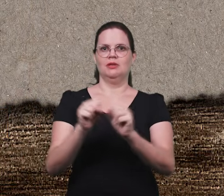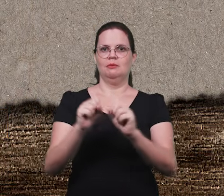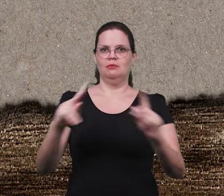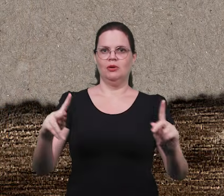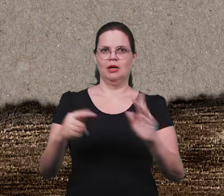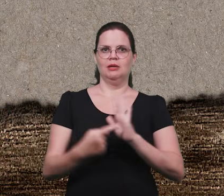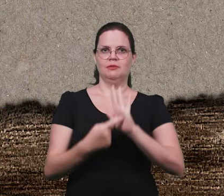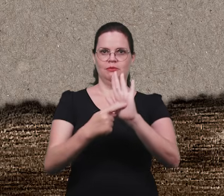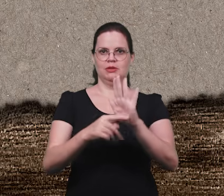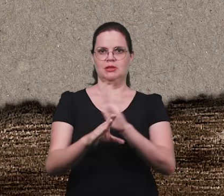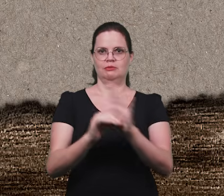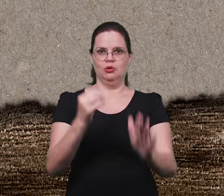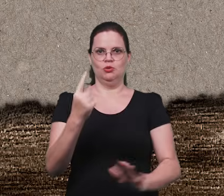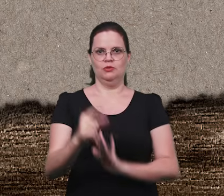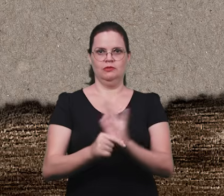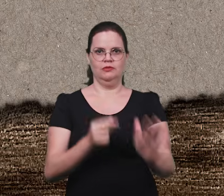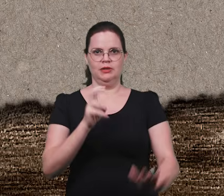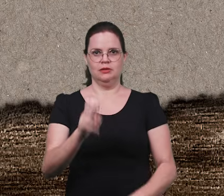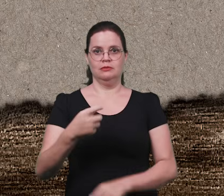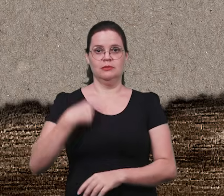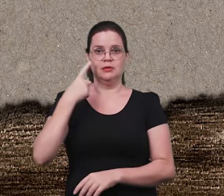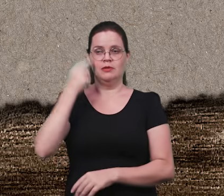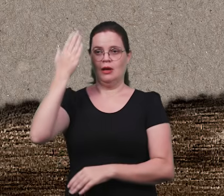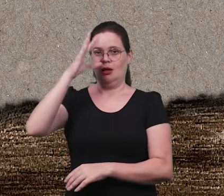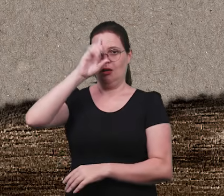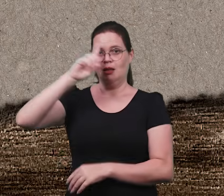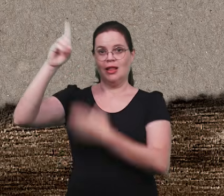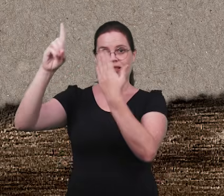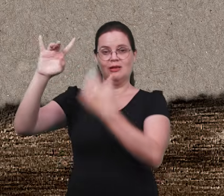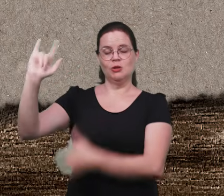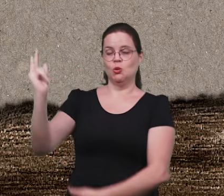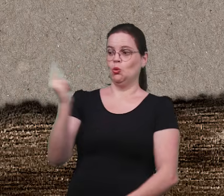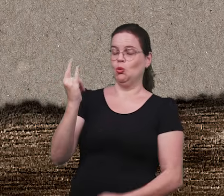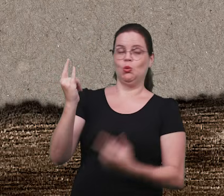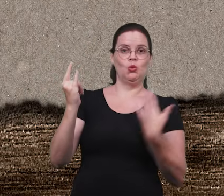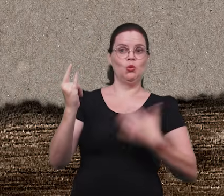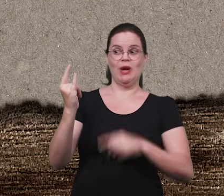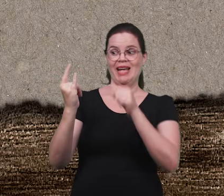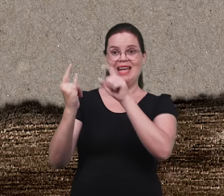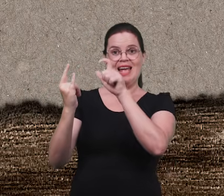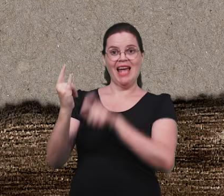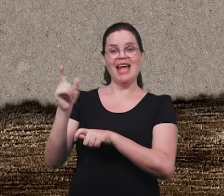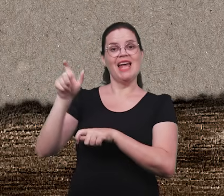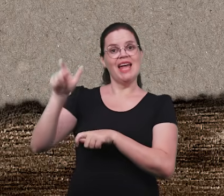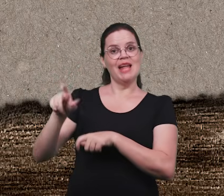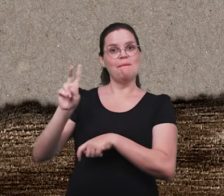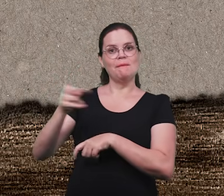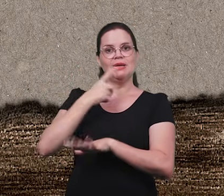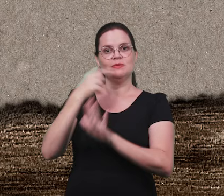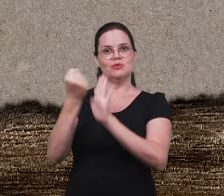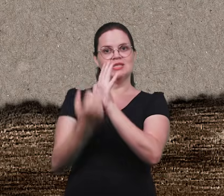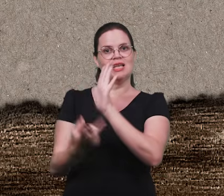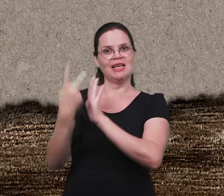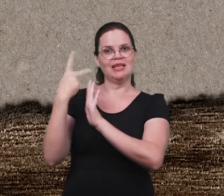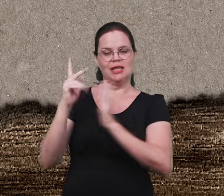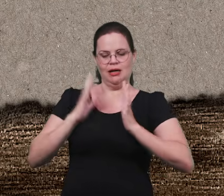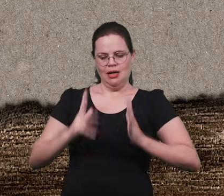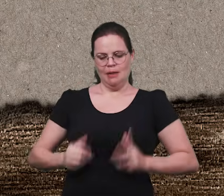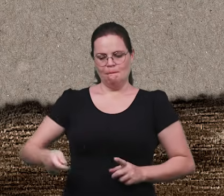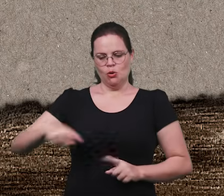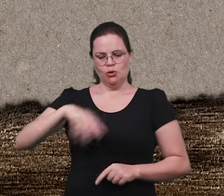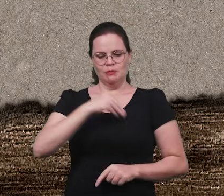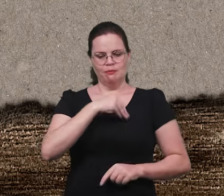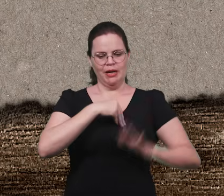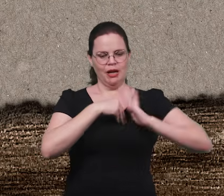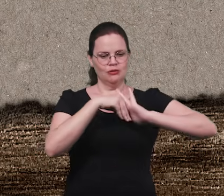assim: aquele que nos amou e em seu sangue nos lavou dos nossos pecados. Também